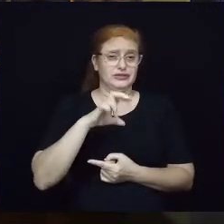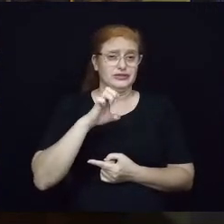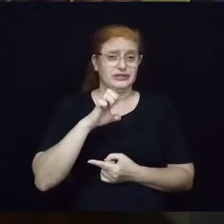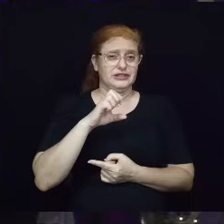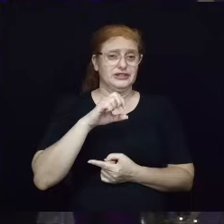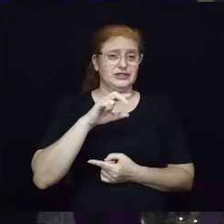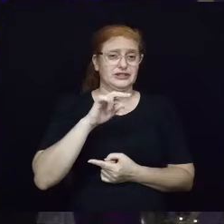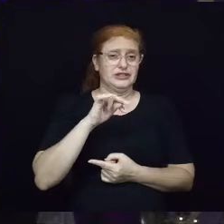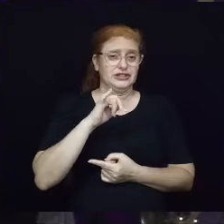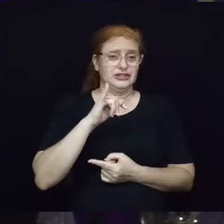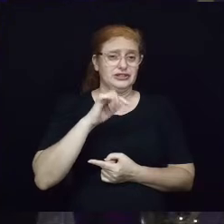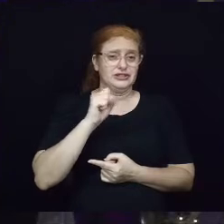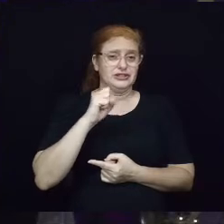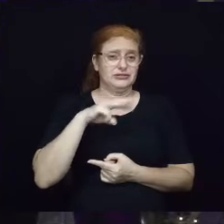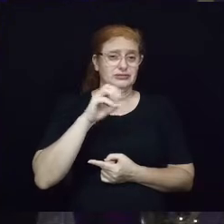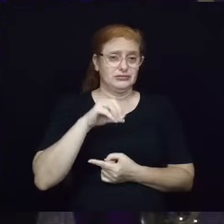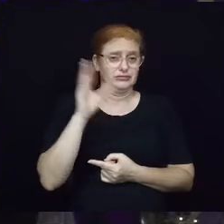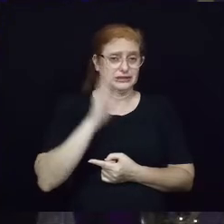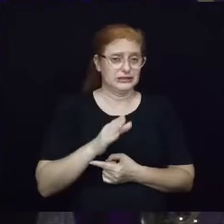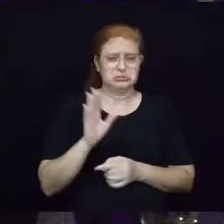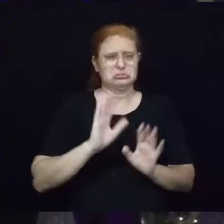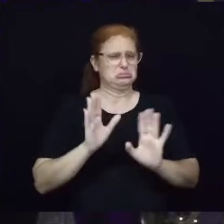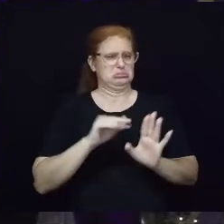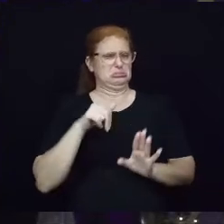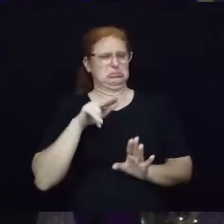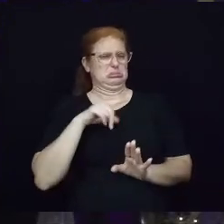Não, nunca me interessei por isso.